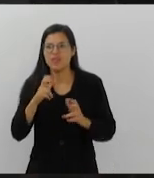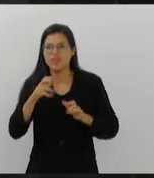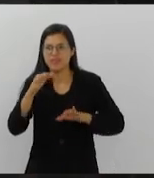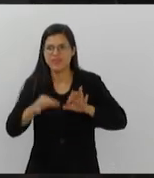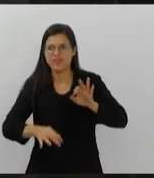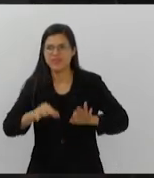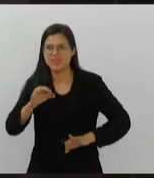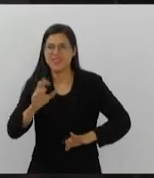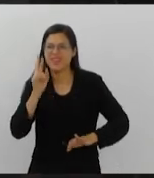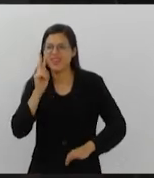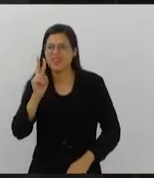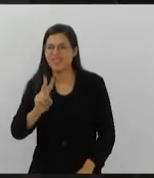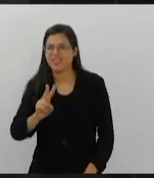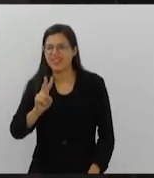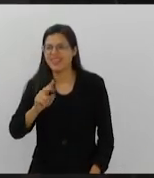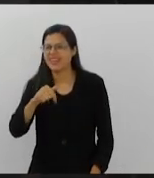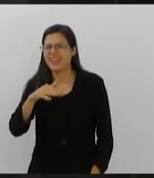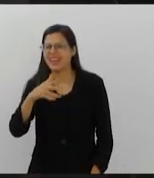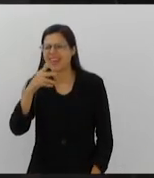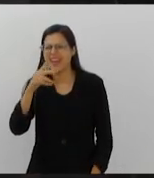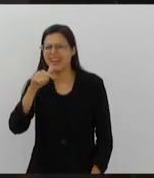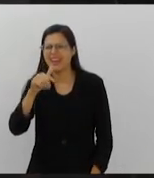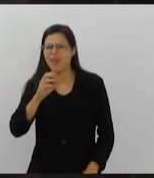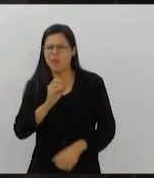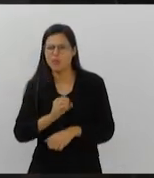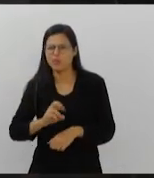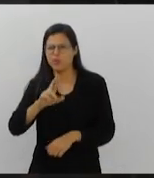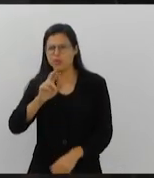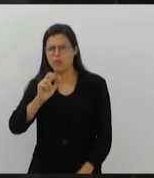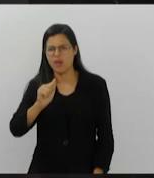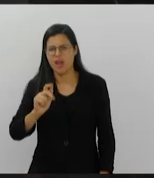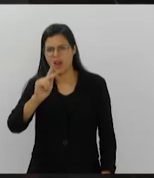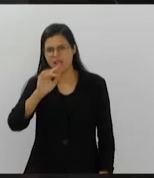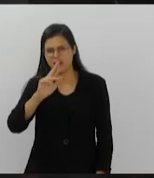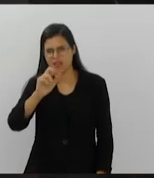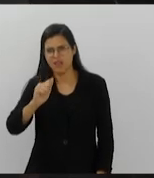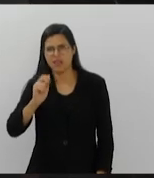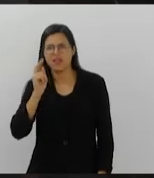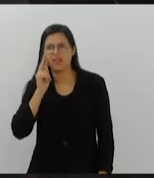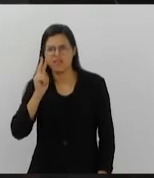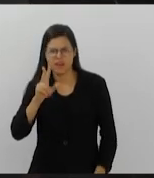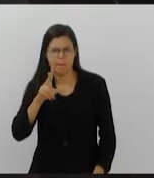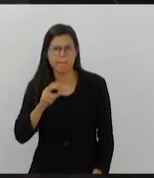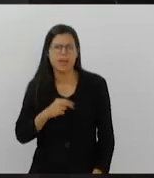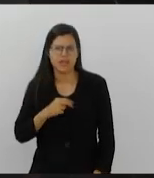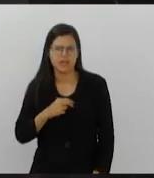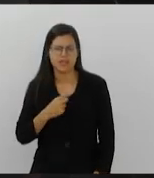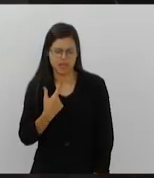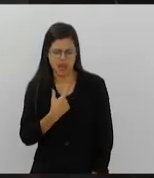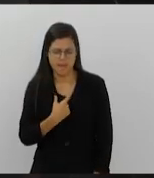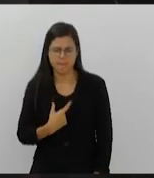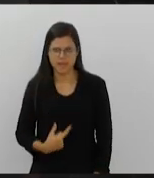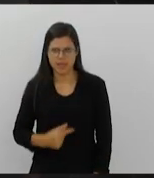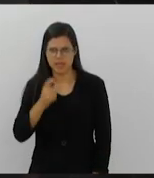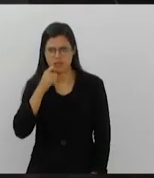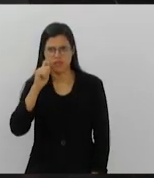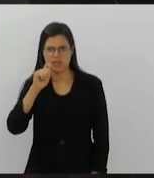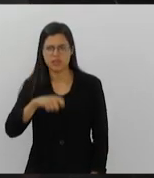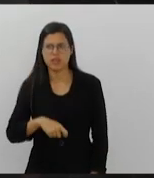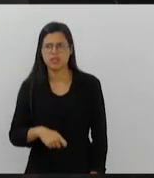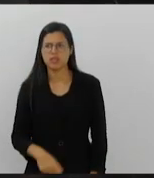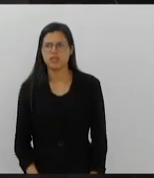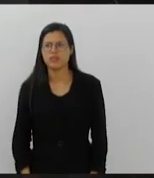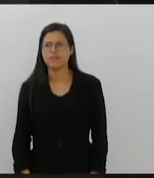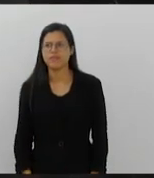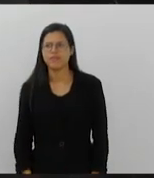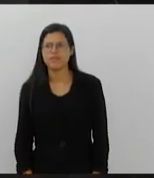Akira. E vi que realmente ele merecia a medalha Tiradentes. Eu, se os